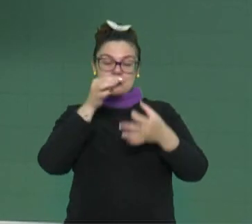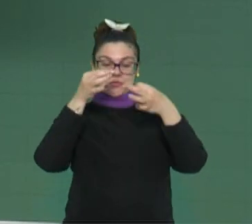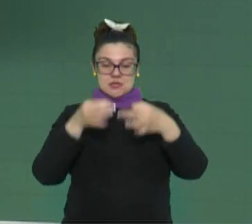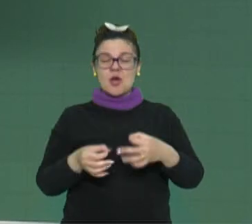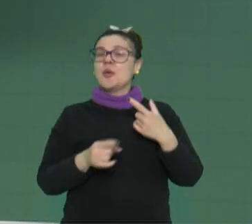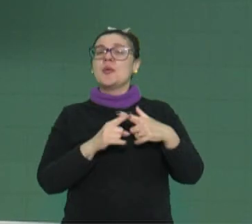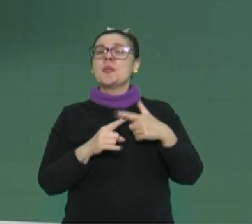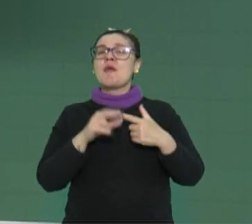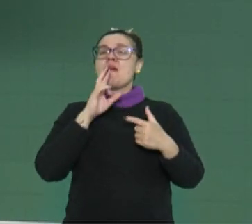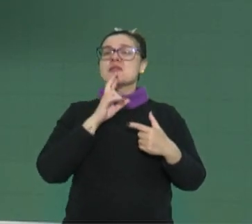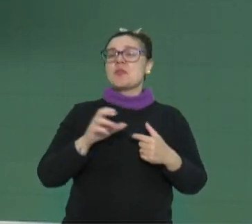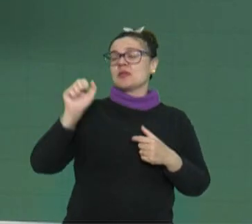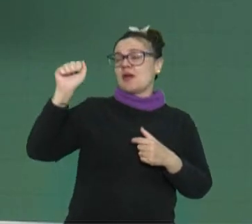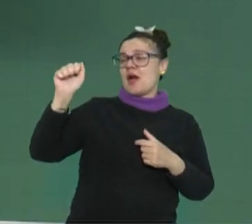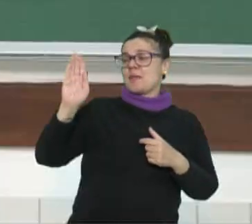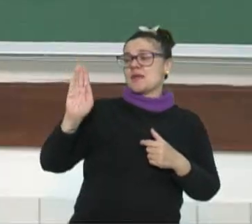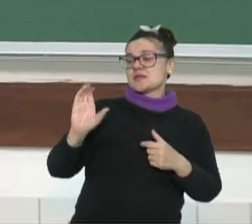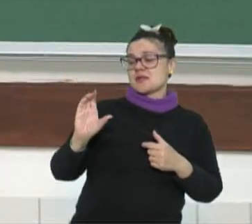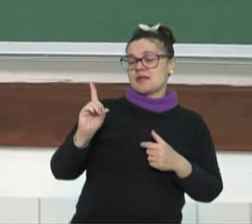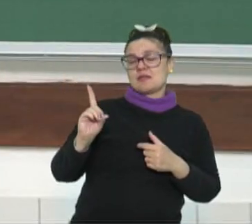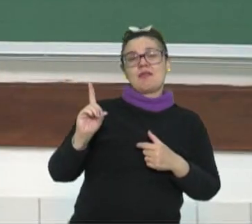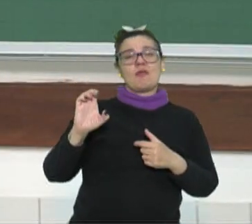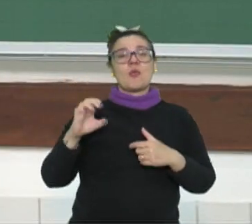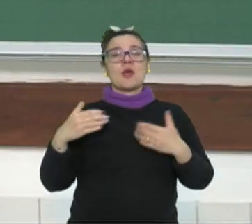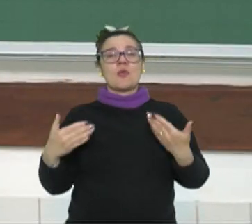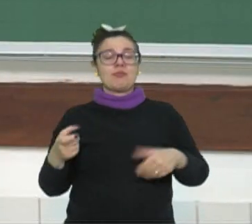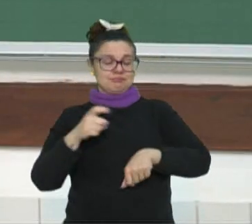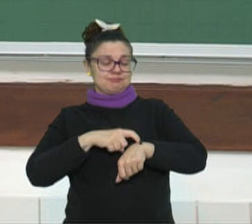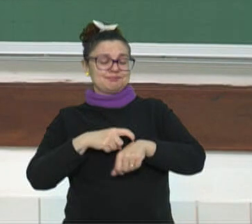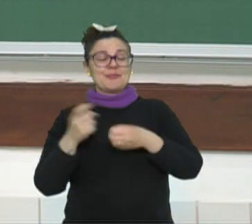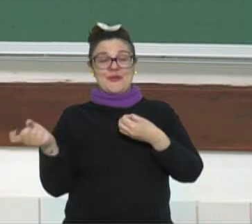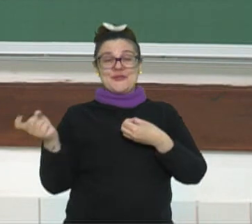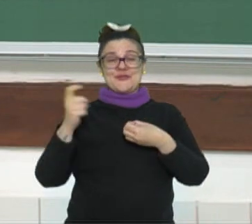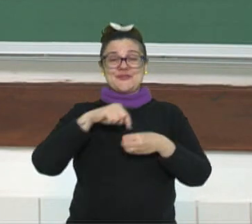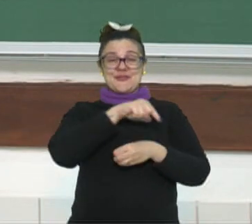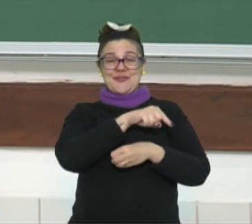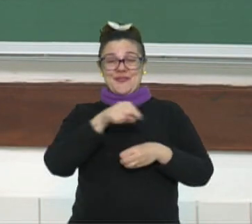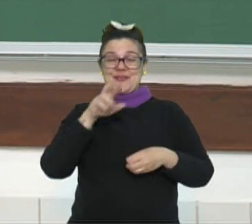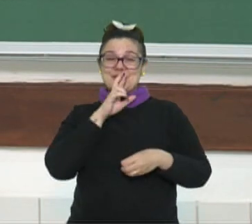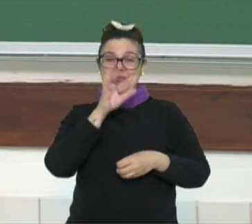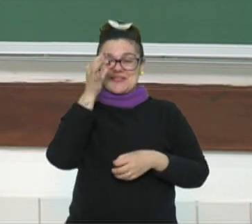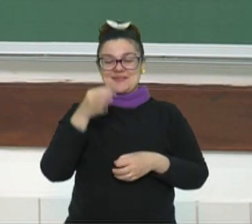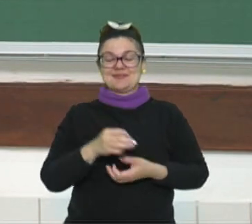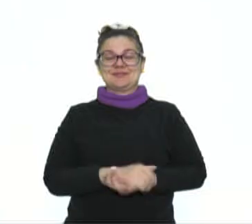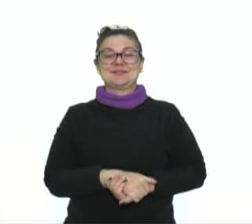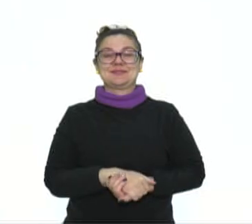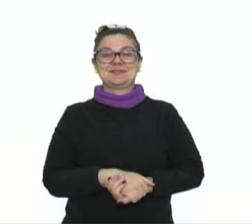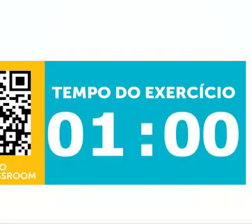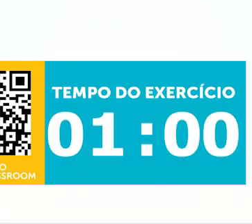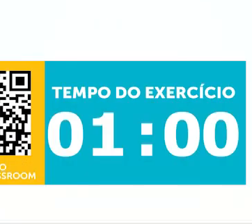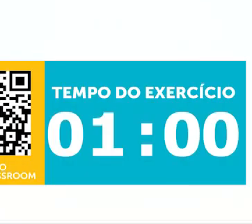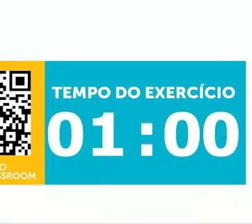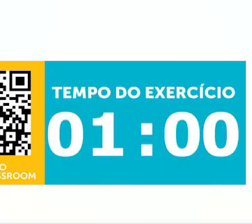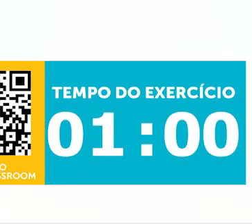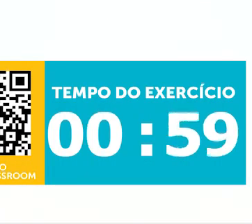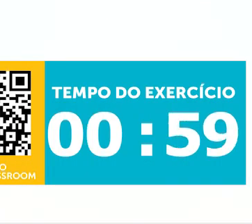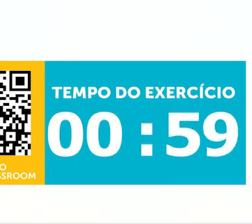por que essa resposta está correta? Em alguns minutinhos eu volto aqui e digo para vocês qual é a questão correta.